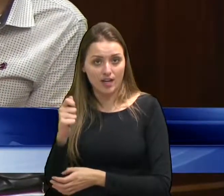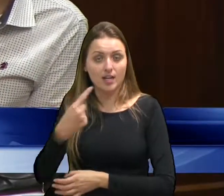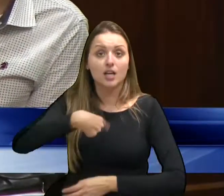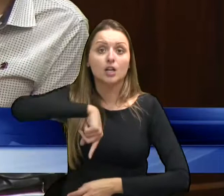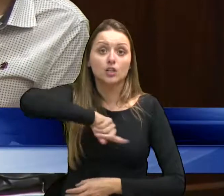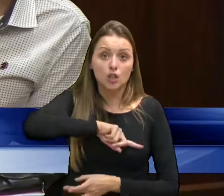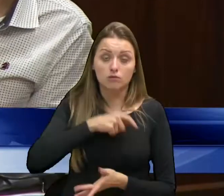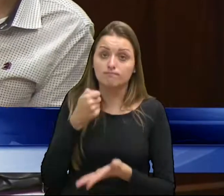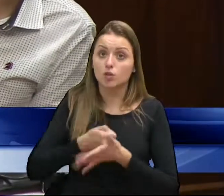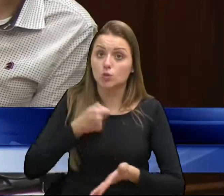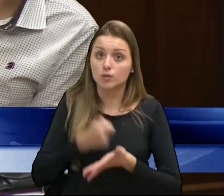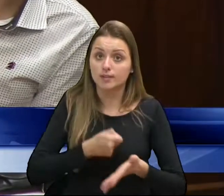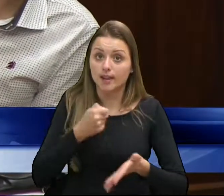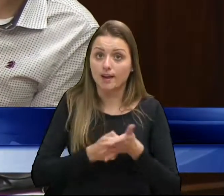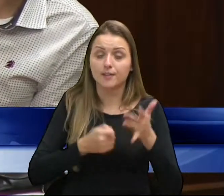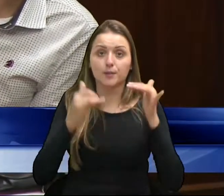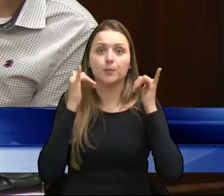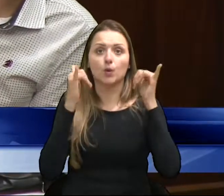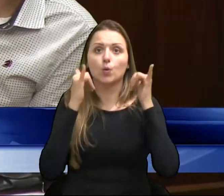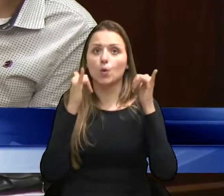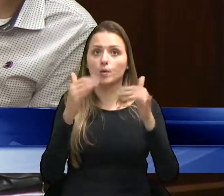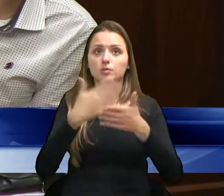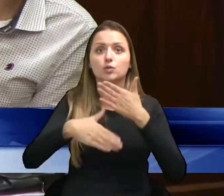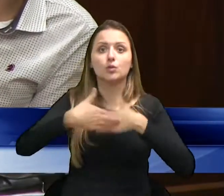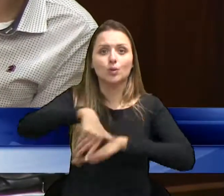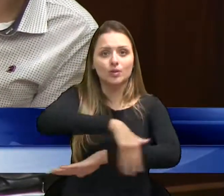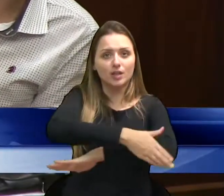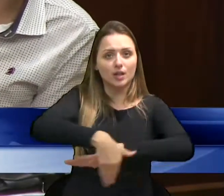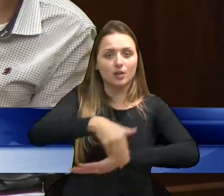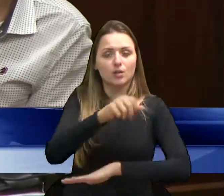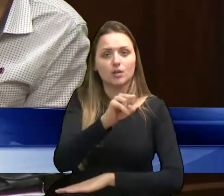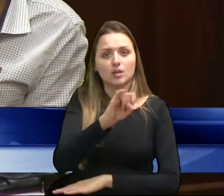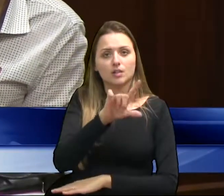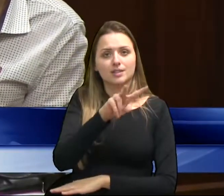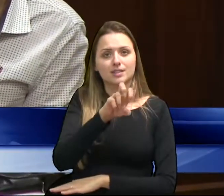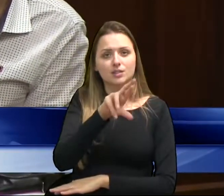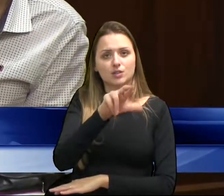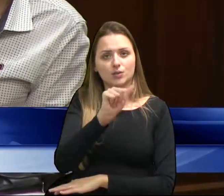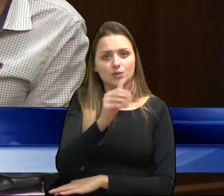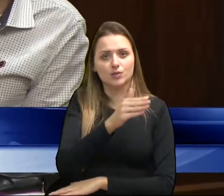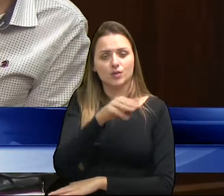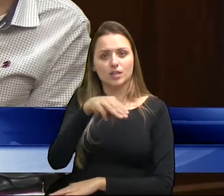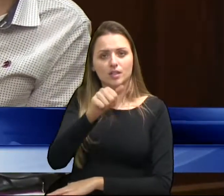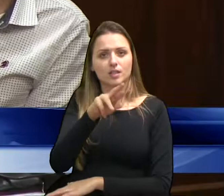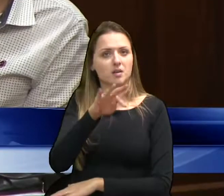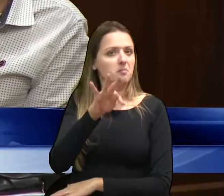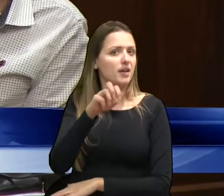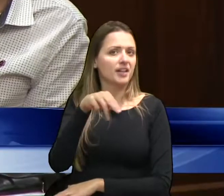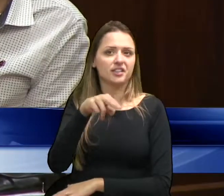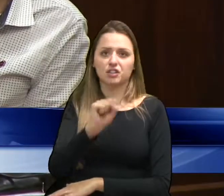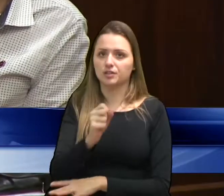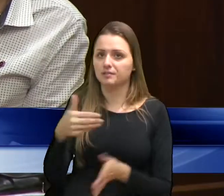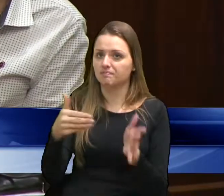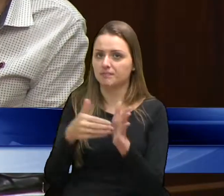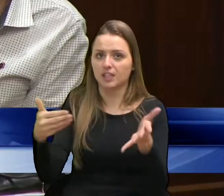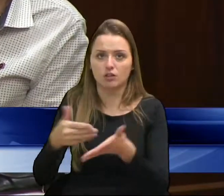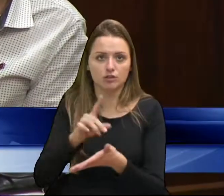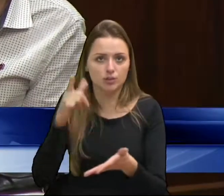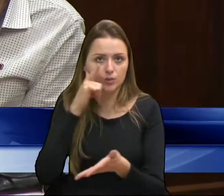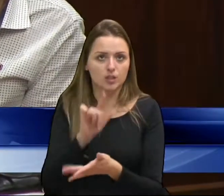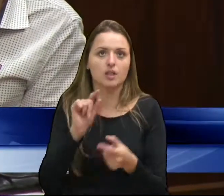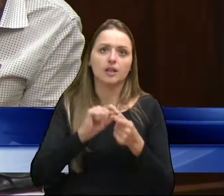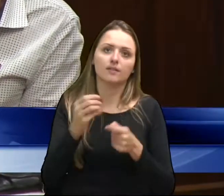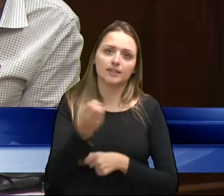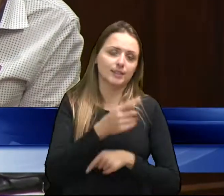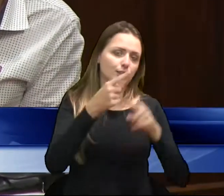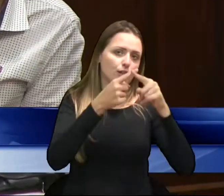que o transporte coletivo ele passasse por toda a Silveira Martins, o táxi lotação. E até hoje não saiu do papel. Era para ser feita uma nova